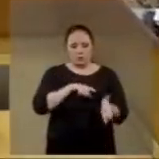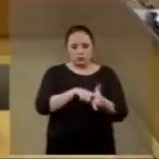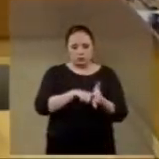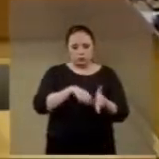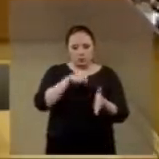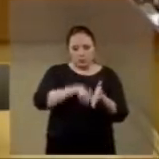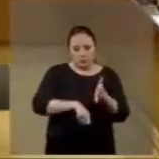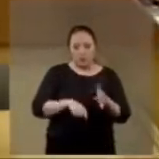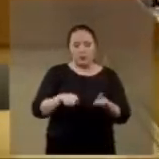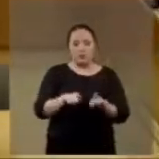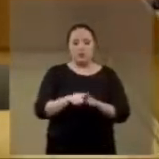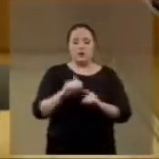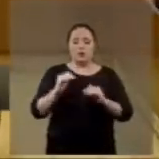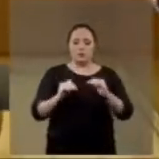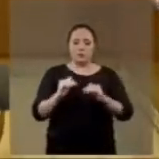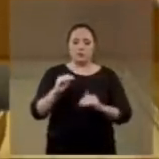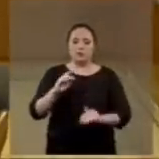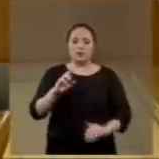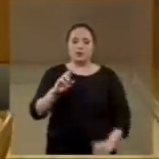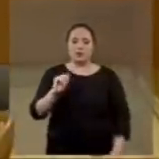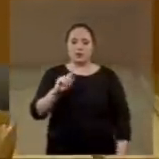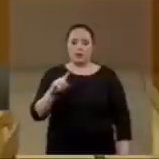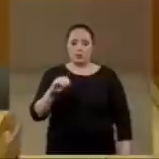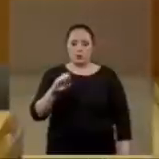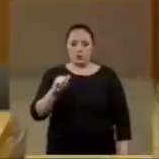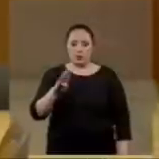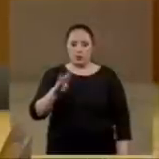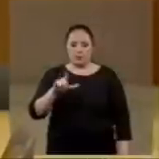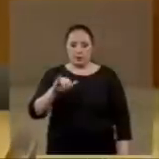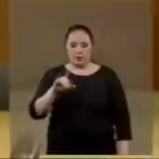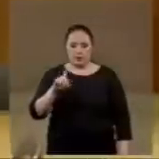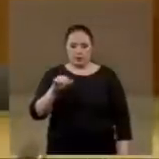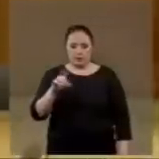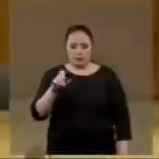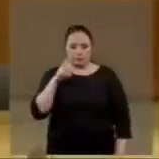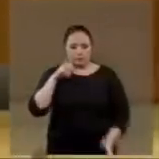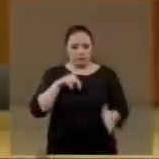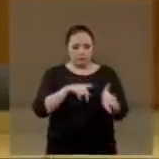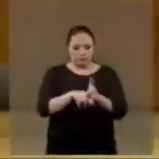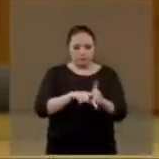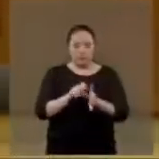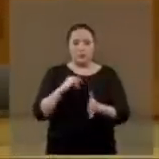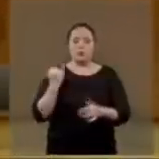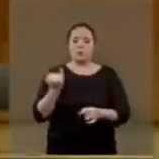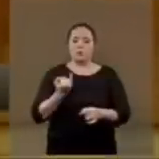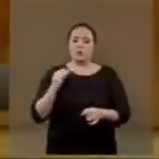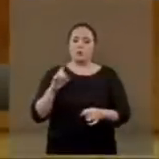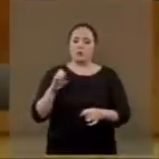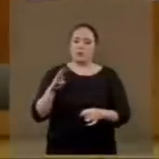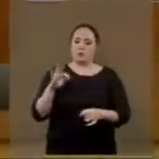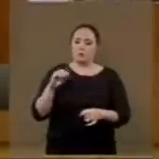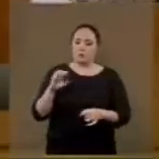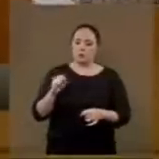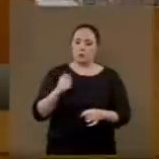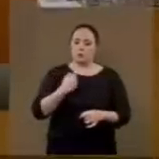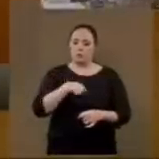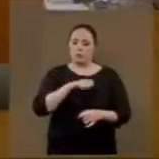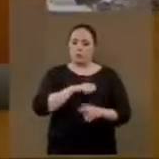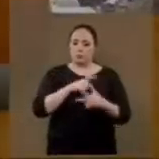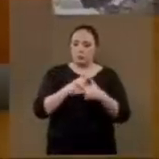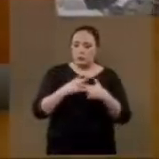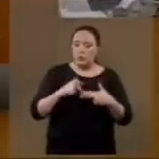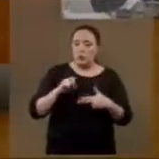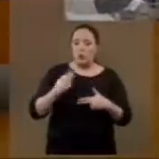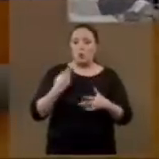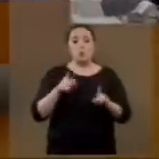da proporcionalidade da imposição dessa medida restritiva, a partir do exame da relevância dos débitos fiscais inadimplidos e